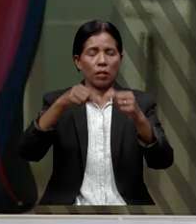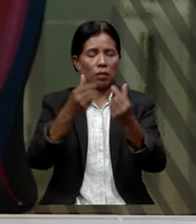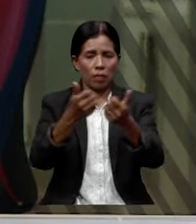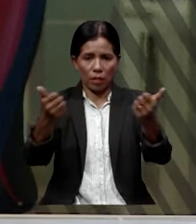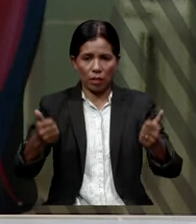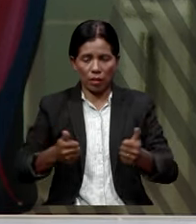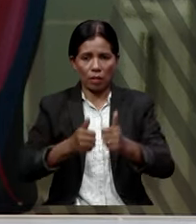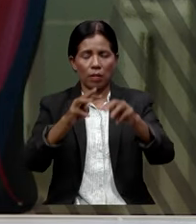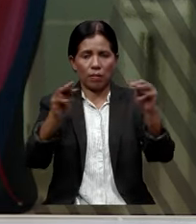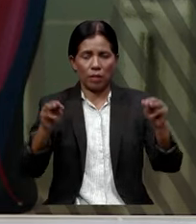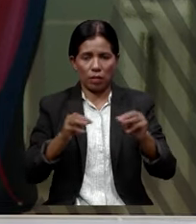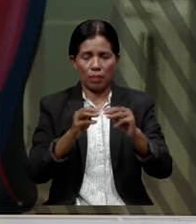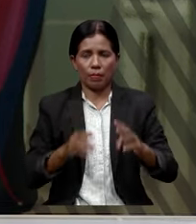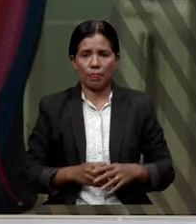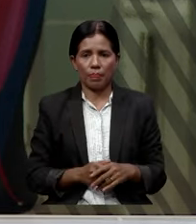Arte Marciais.